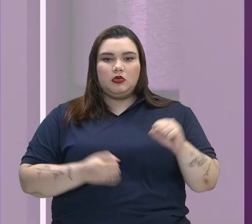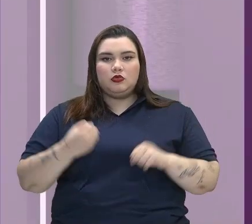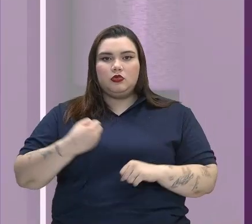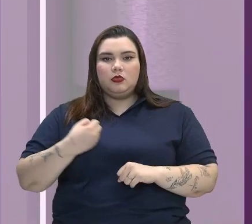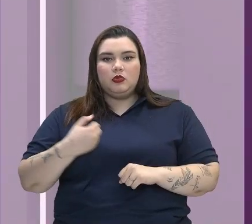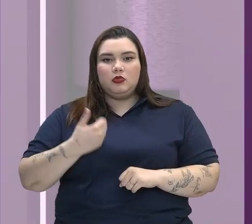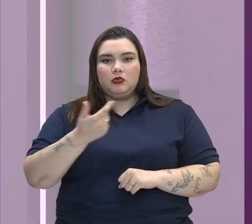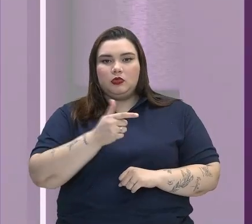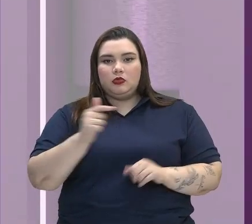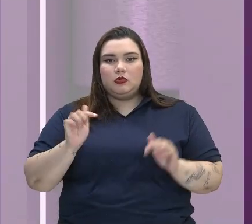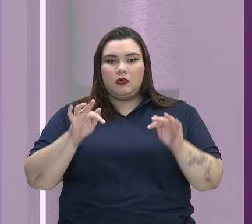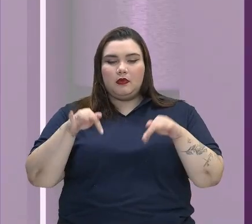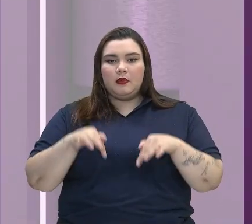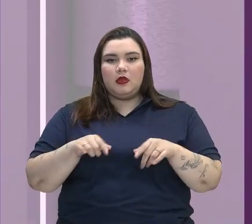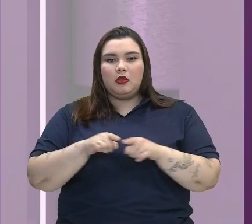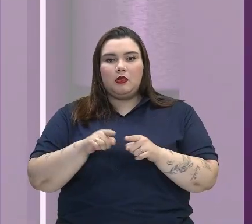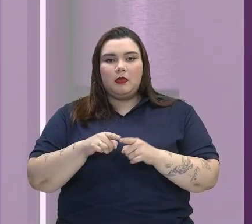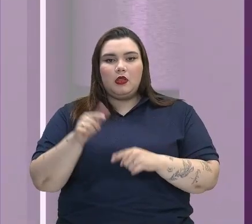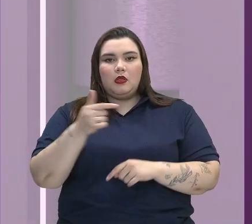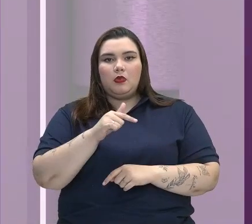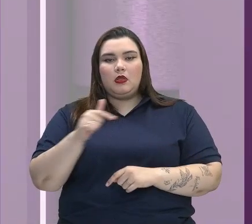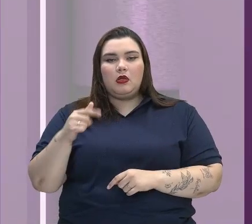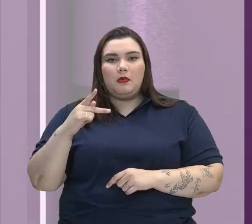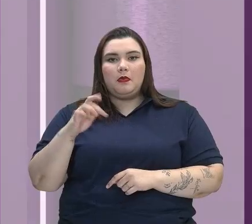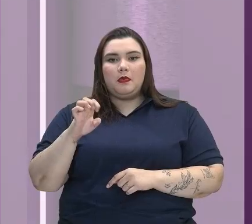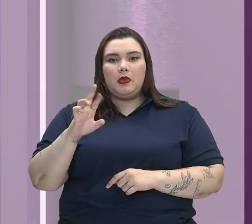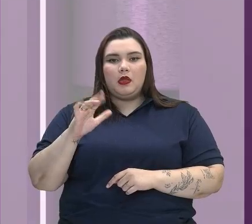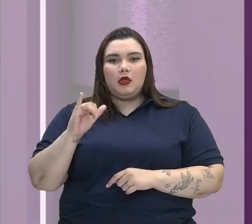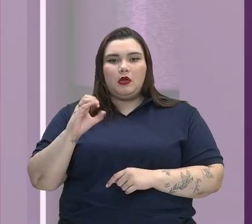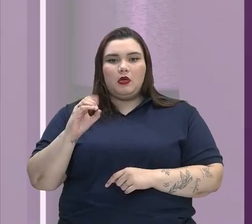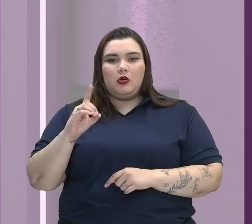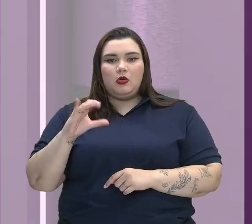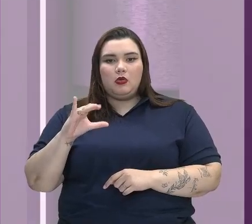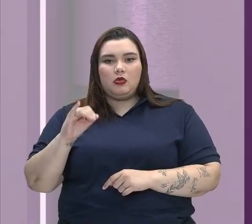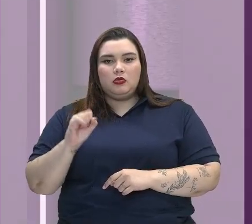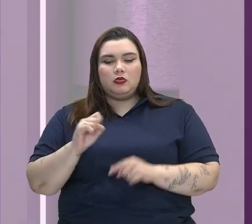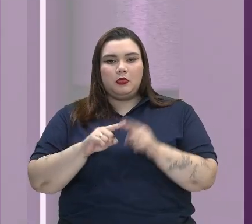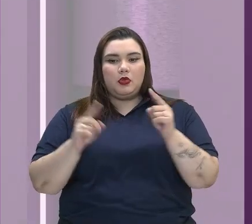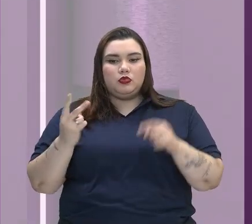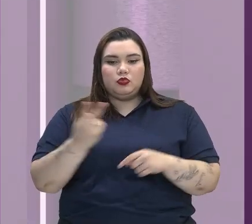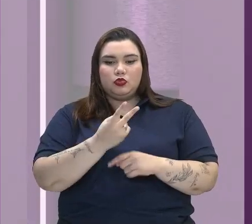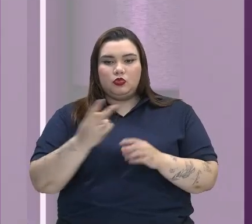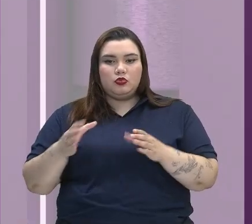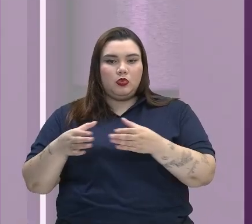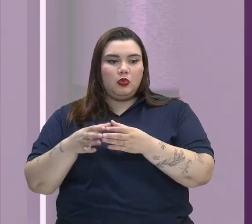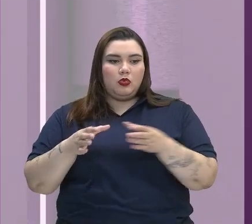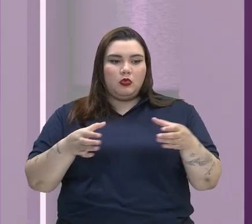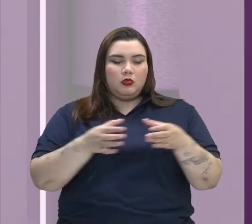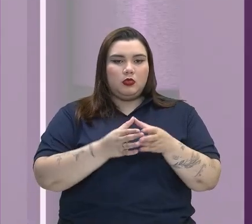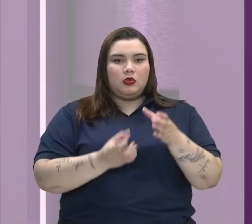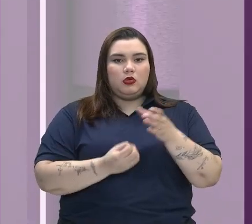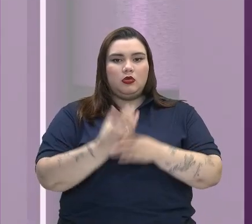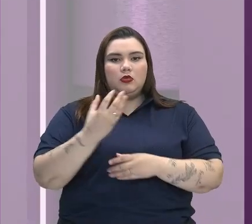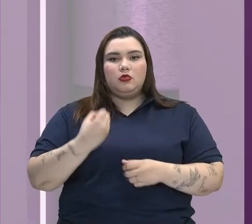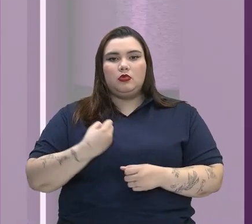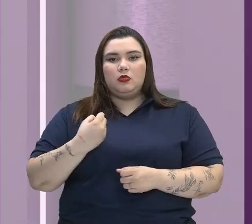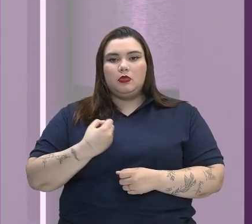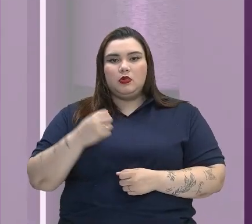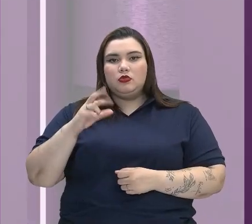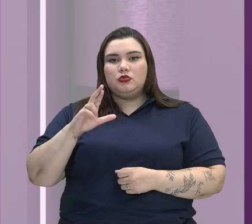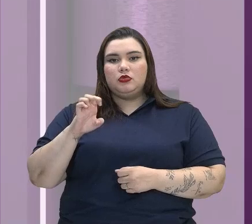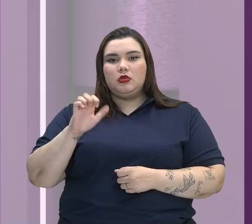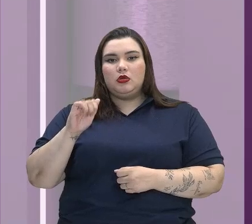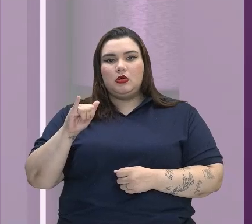eles não são periódicos, tá certo? Mas eles, junto com os racionais, eles formam o conjunto dos números reais, tá